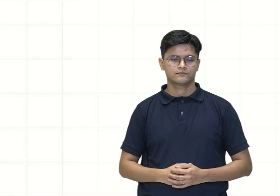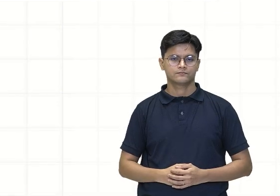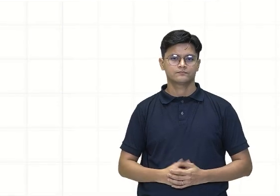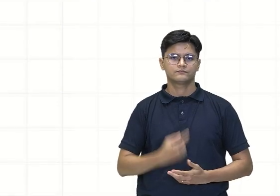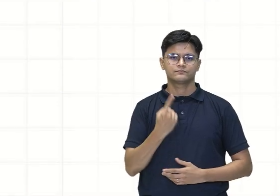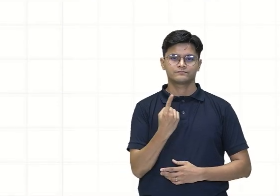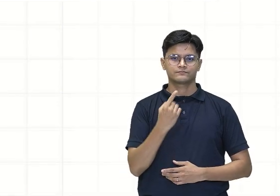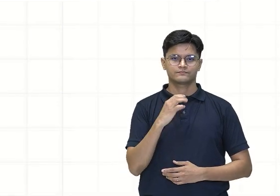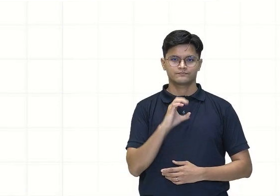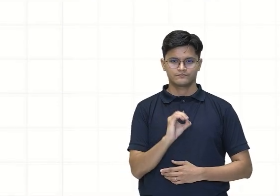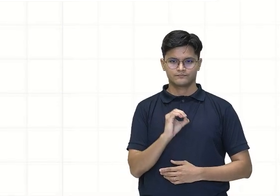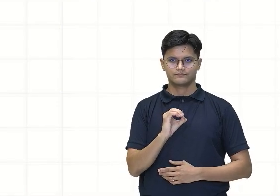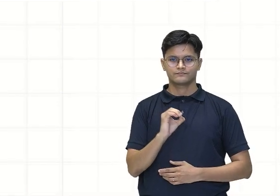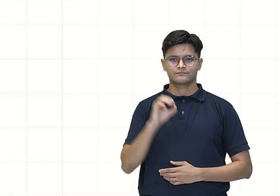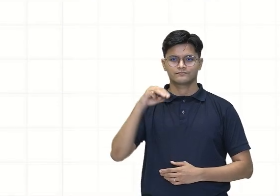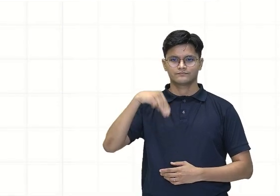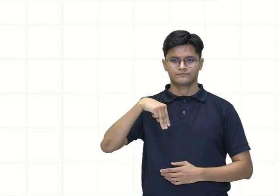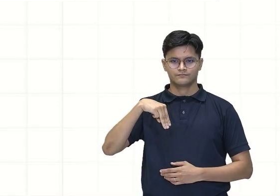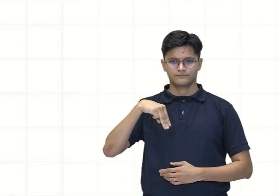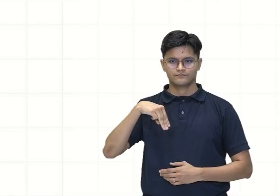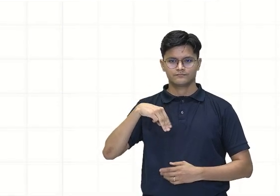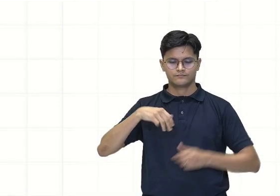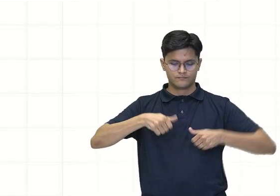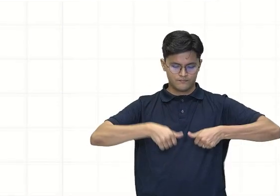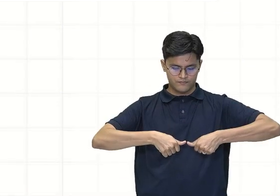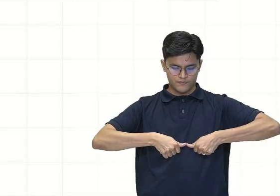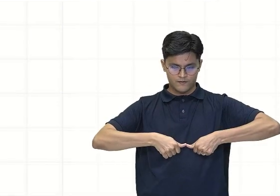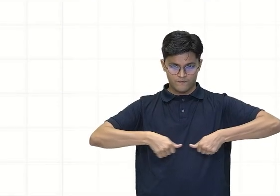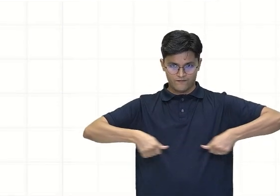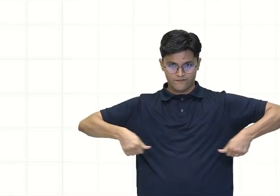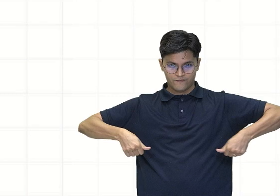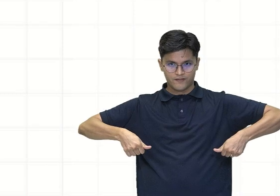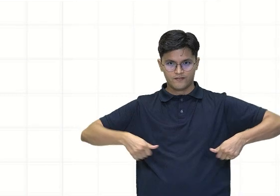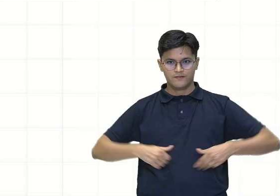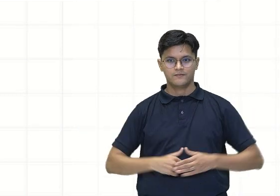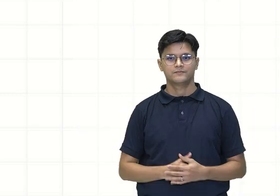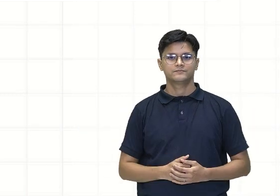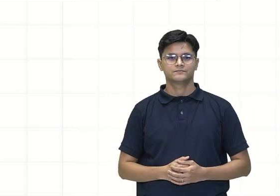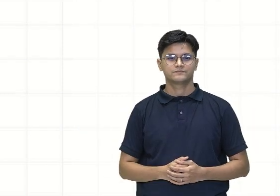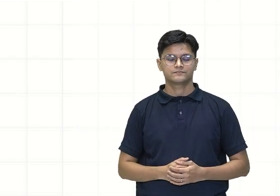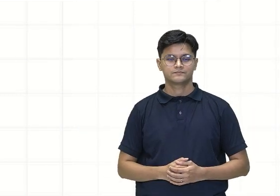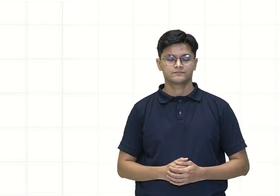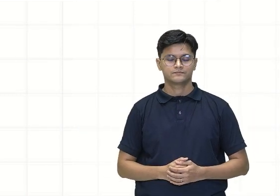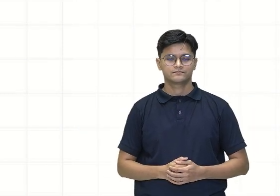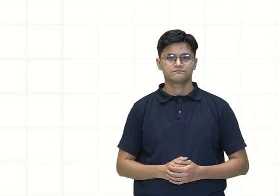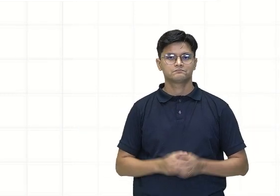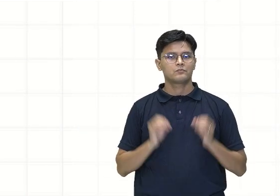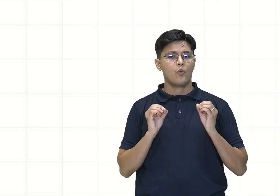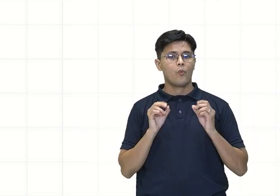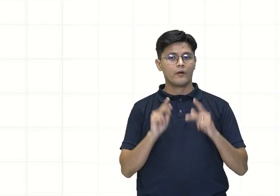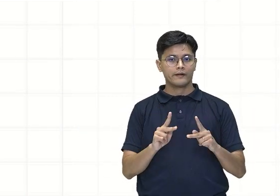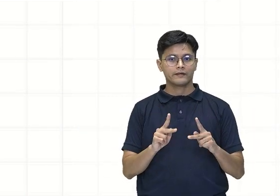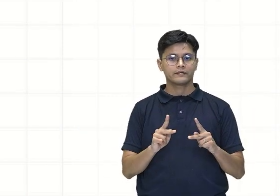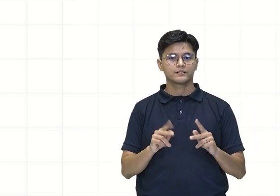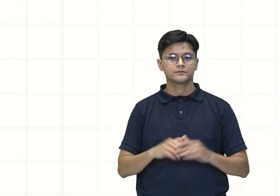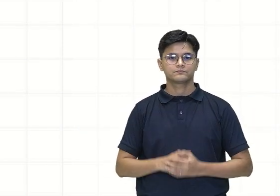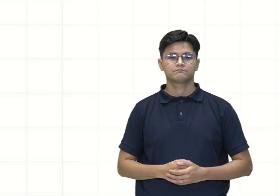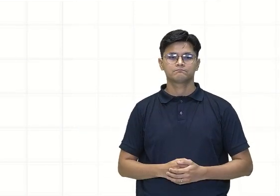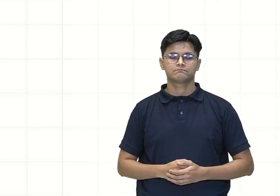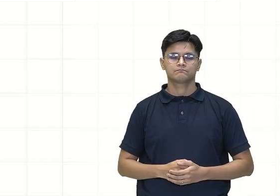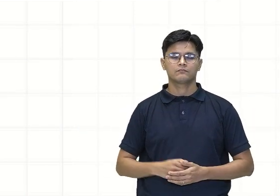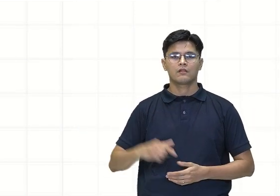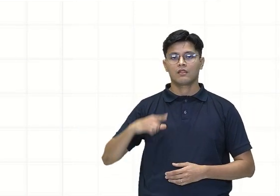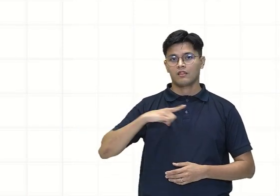10 metros de fita. Ok? Nós temos aí as